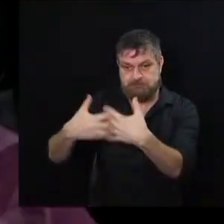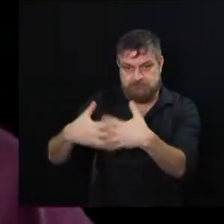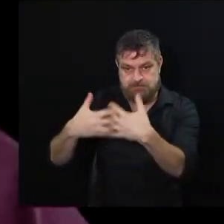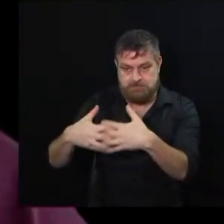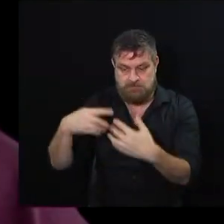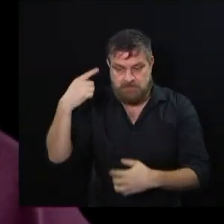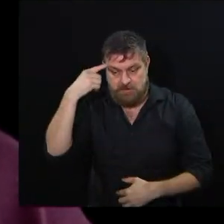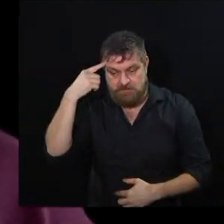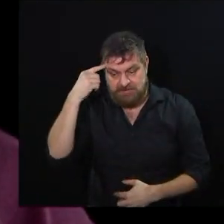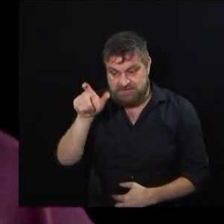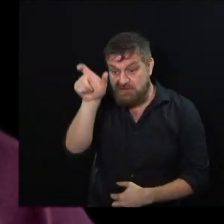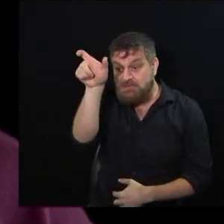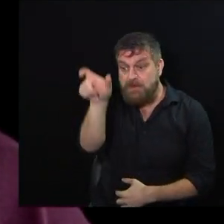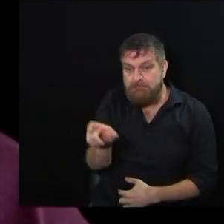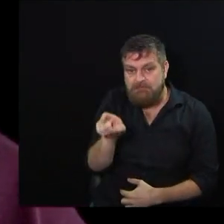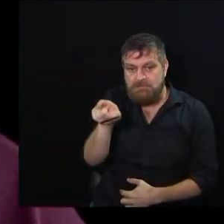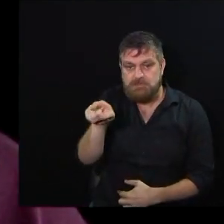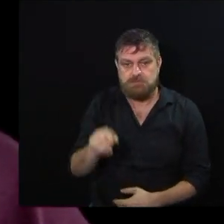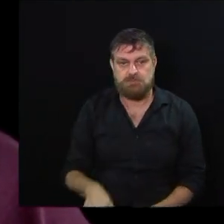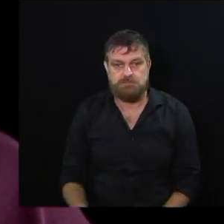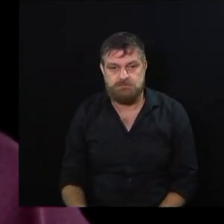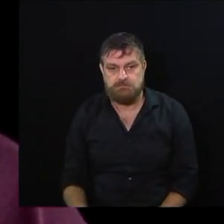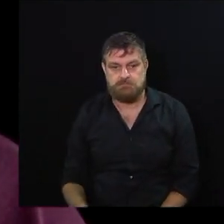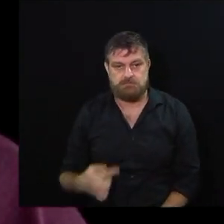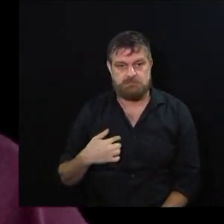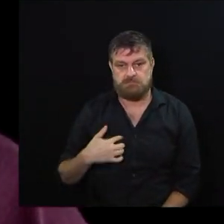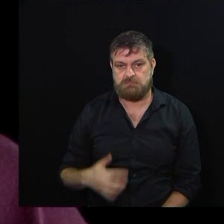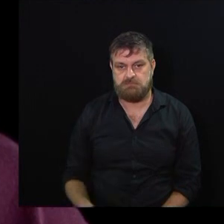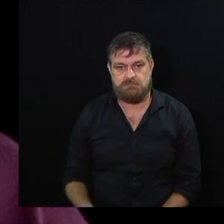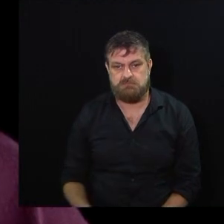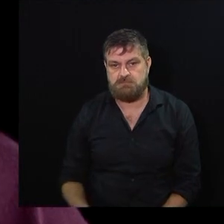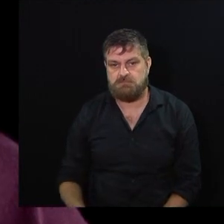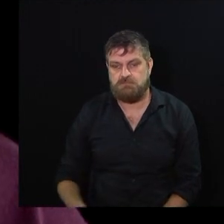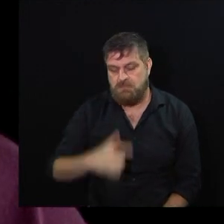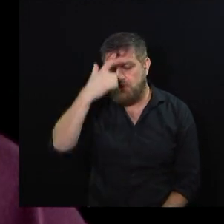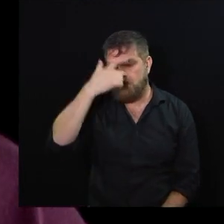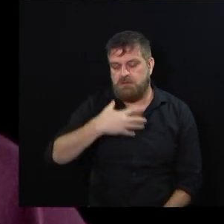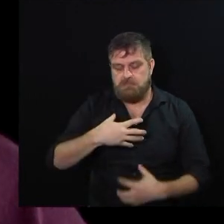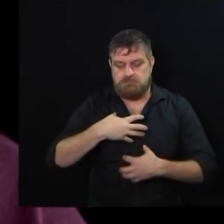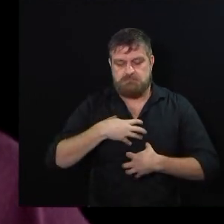Não, eu não tenho inspiração de ninguém. Eu tenho a minha inspiração vem de Deus.